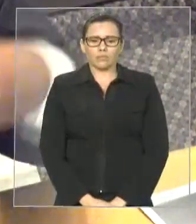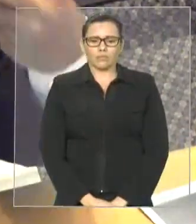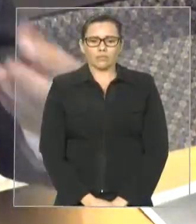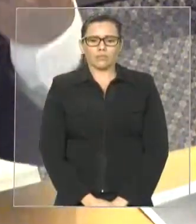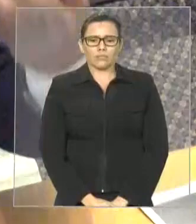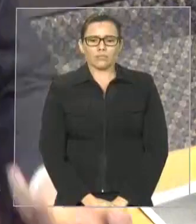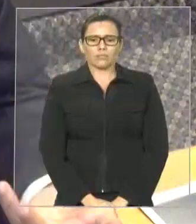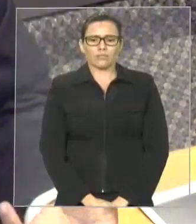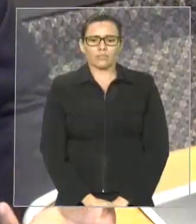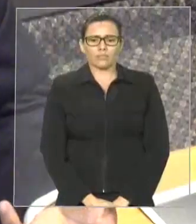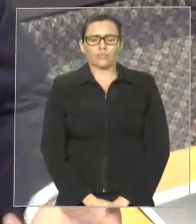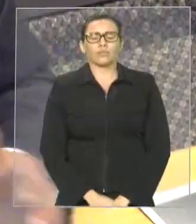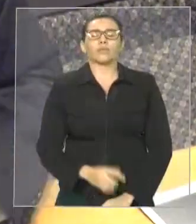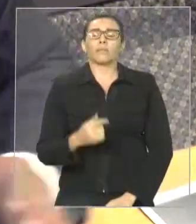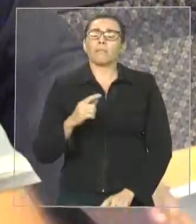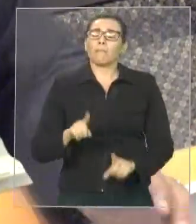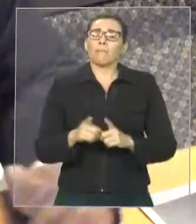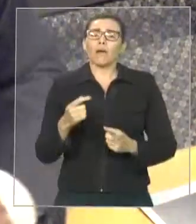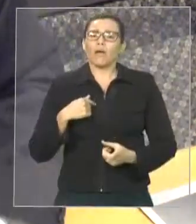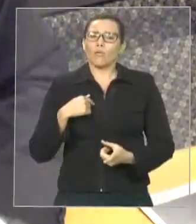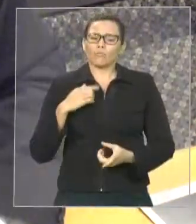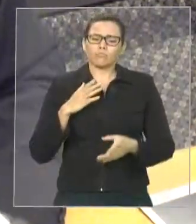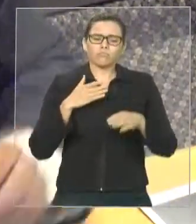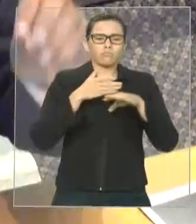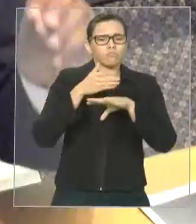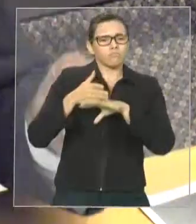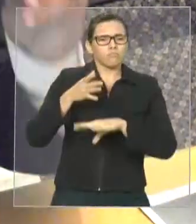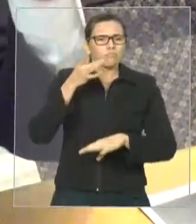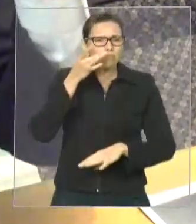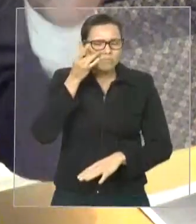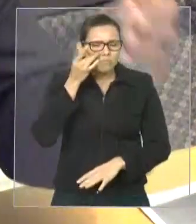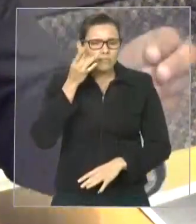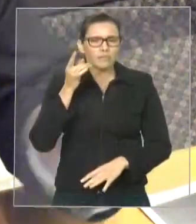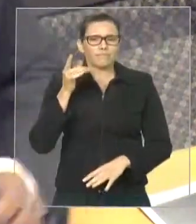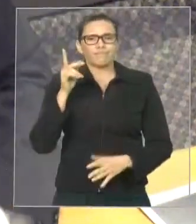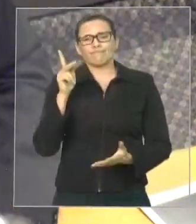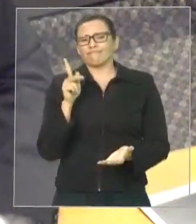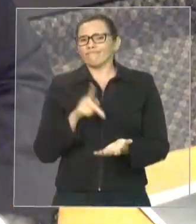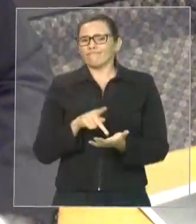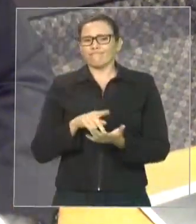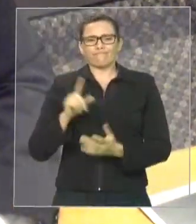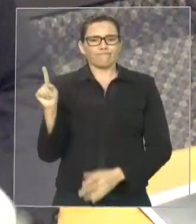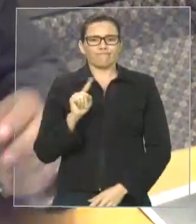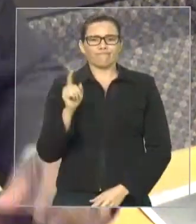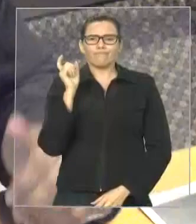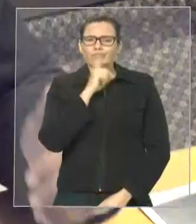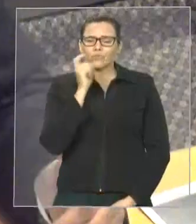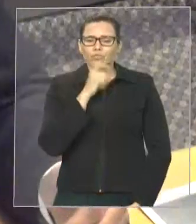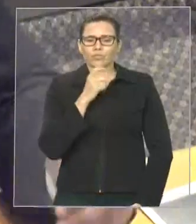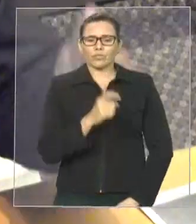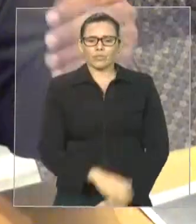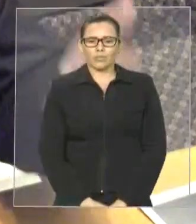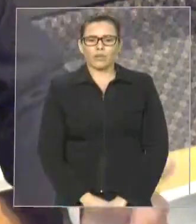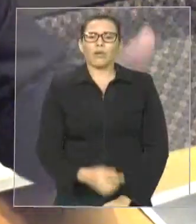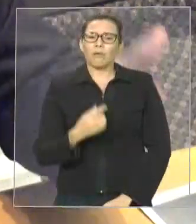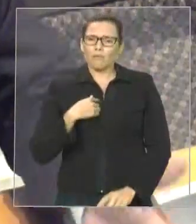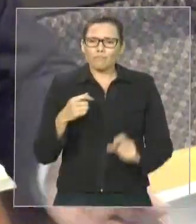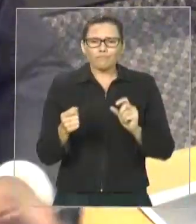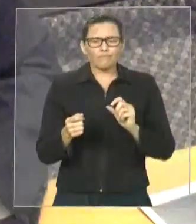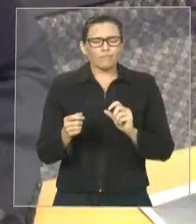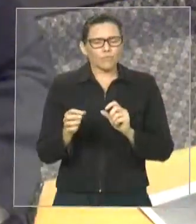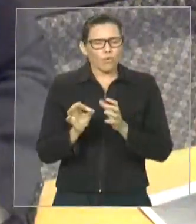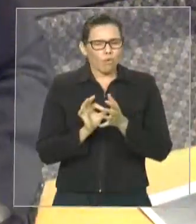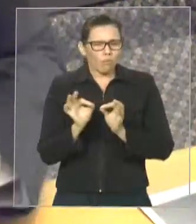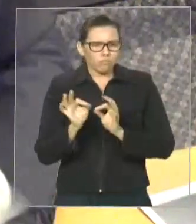escolas. E nós já constatamos que não é verdade. Estamos, inclusive, fazendo uma representação. Vamos mostrar as mentiras